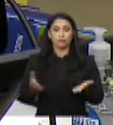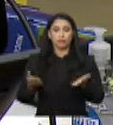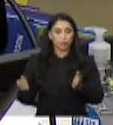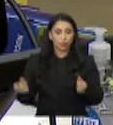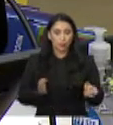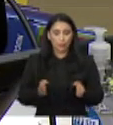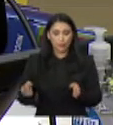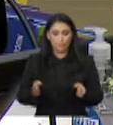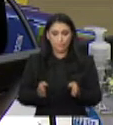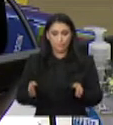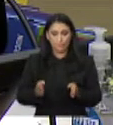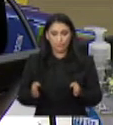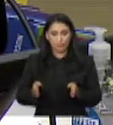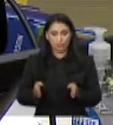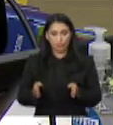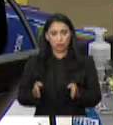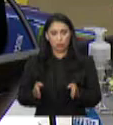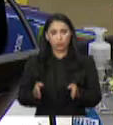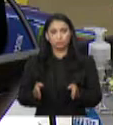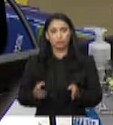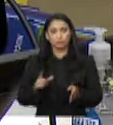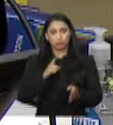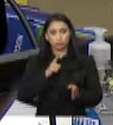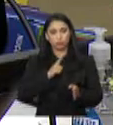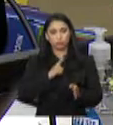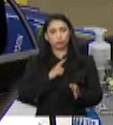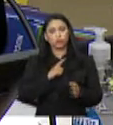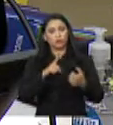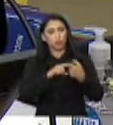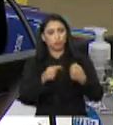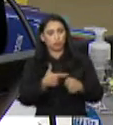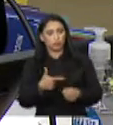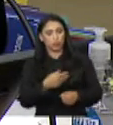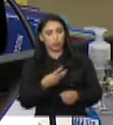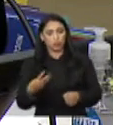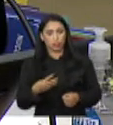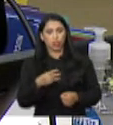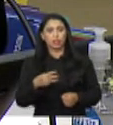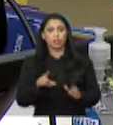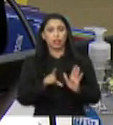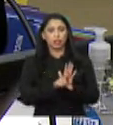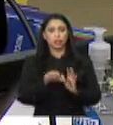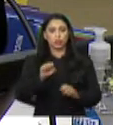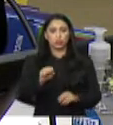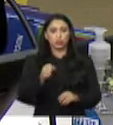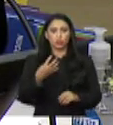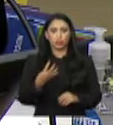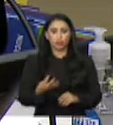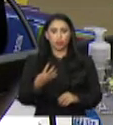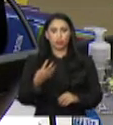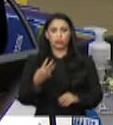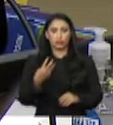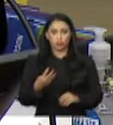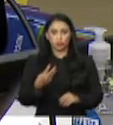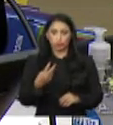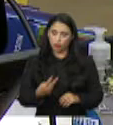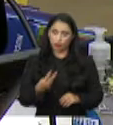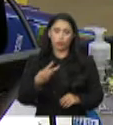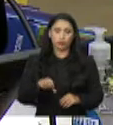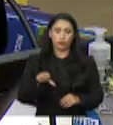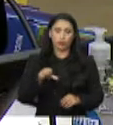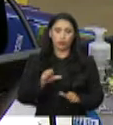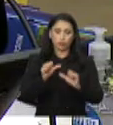o novo prazo de prescrição geral previsto no caput do artigo 23 da Lei 8429 alterado pela lei